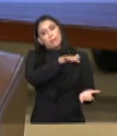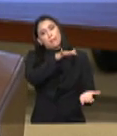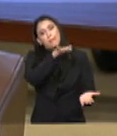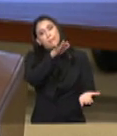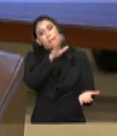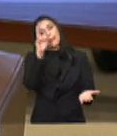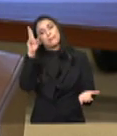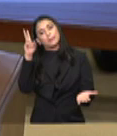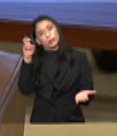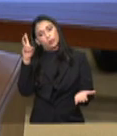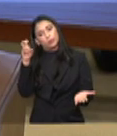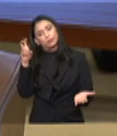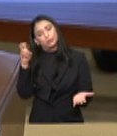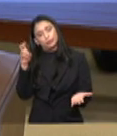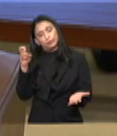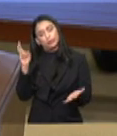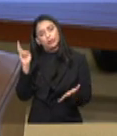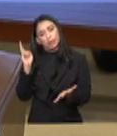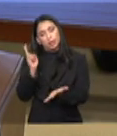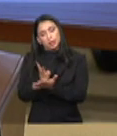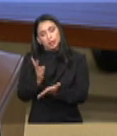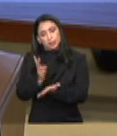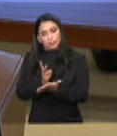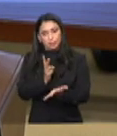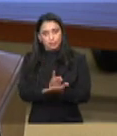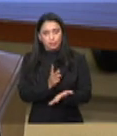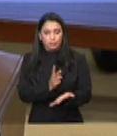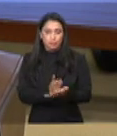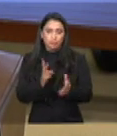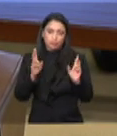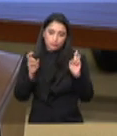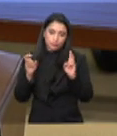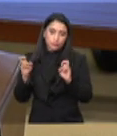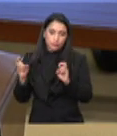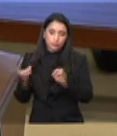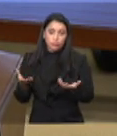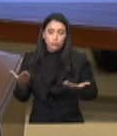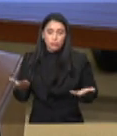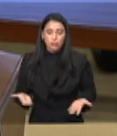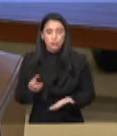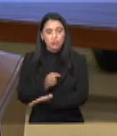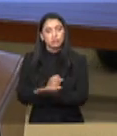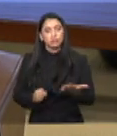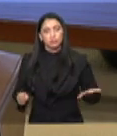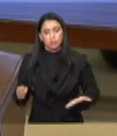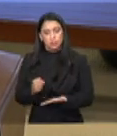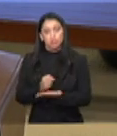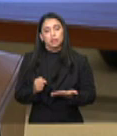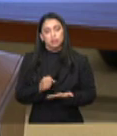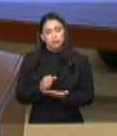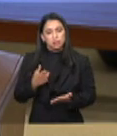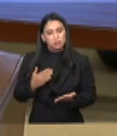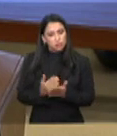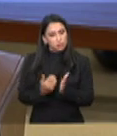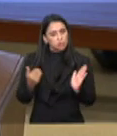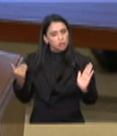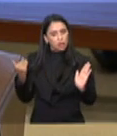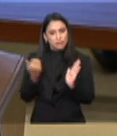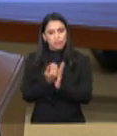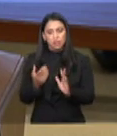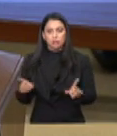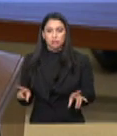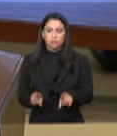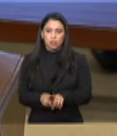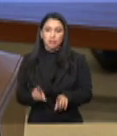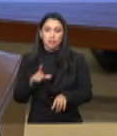tratando do mesmo tema. Então, acho que é fundamental que a gente avance, como tem também um